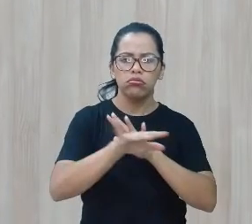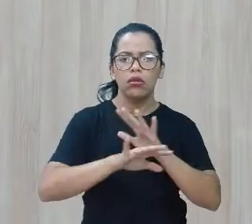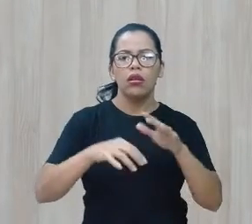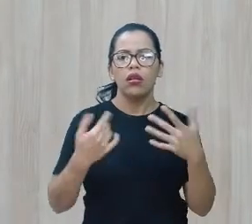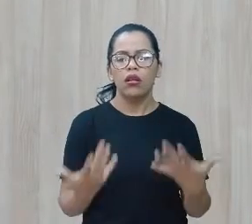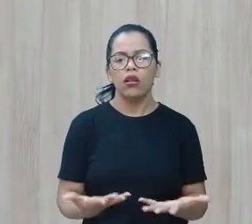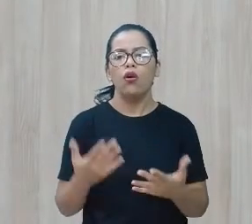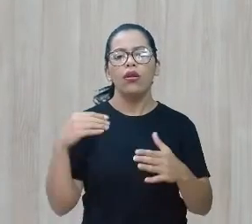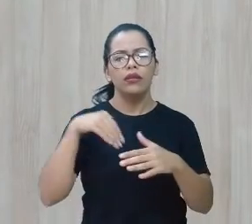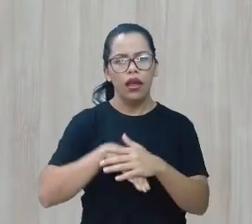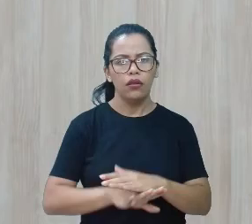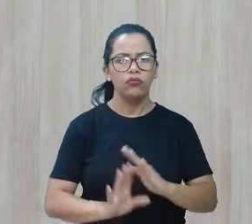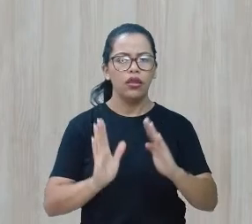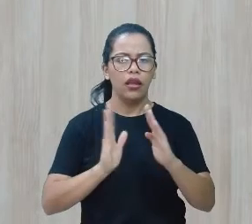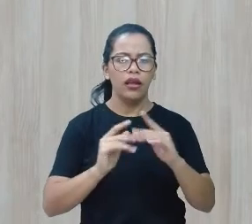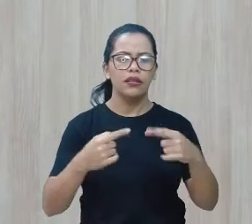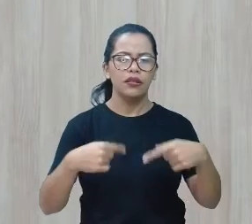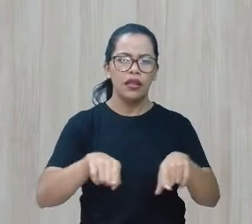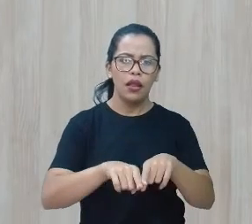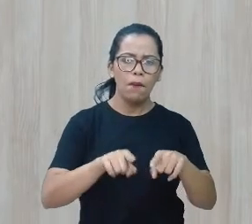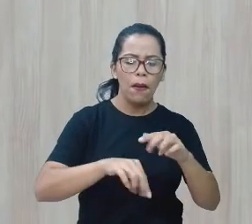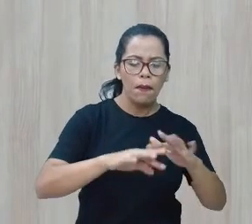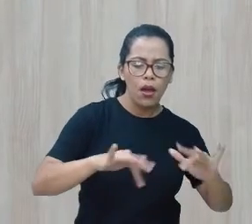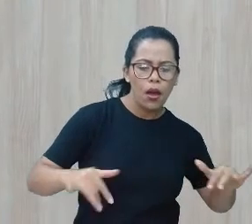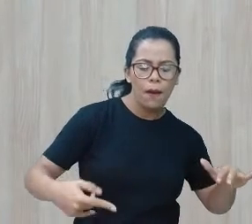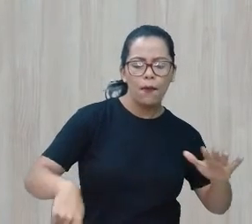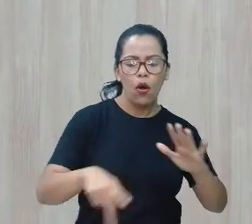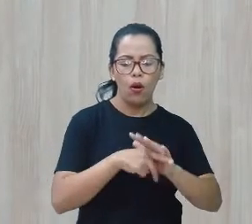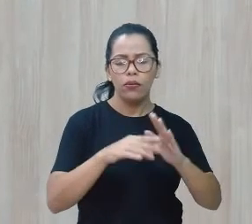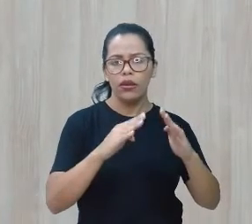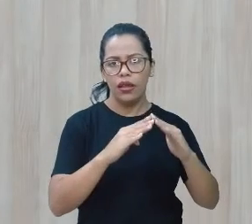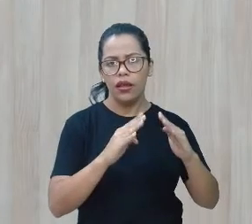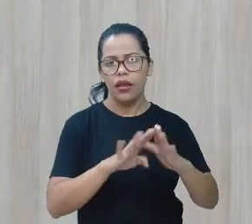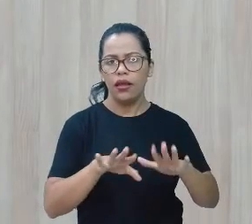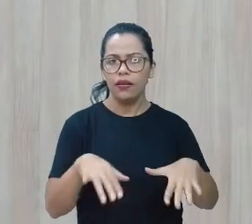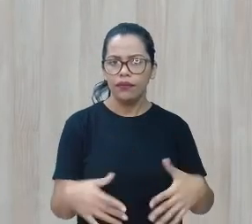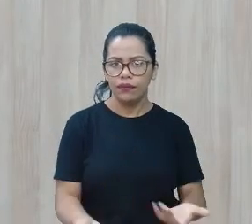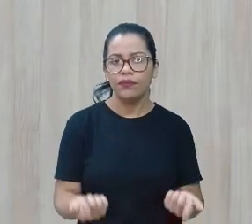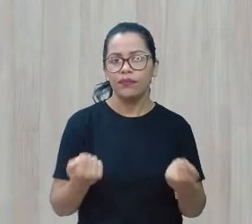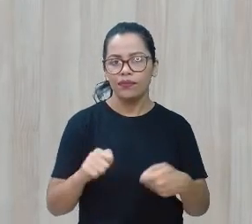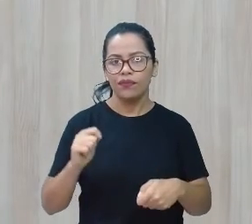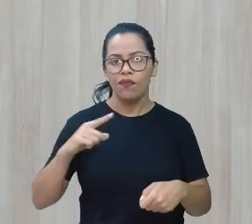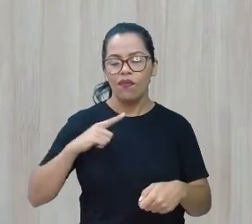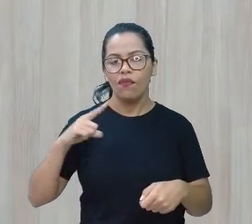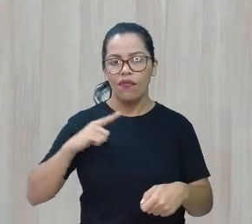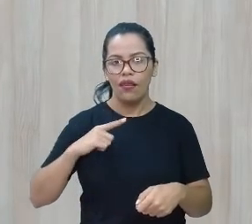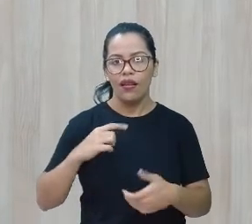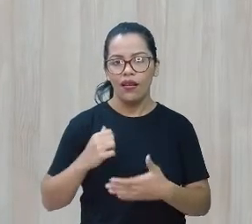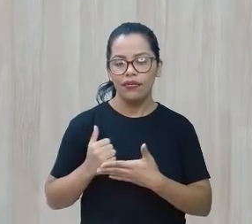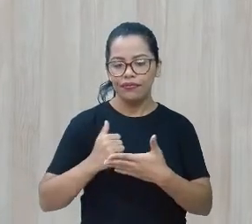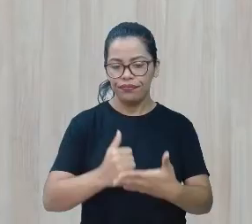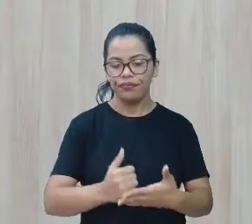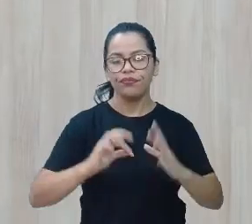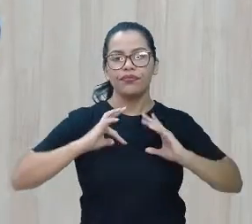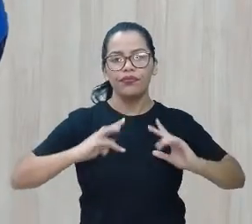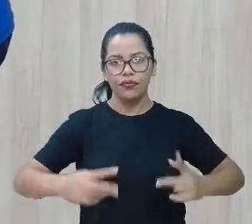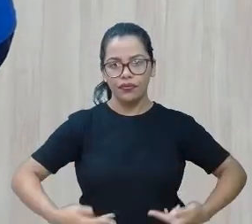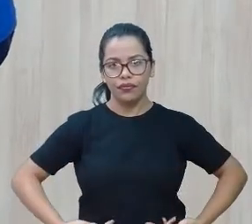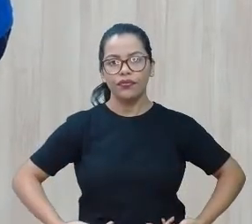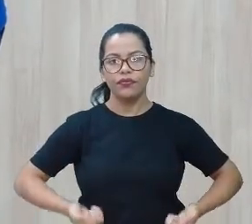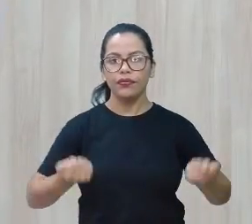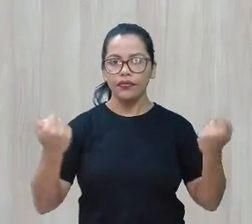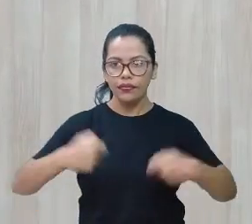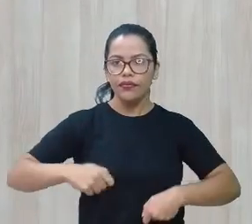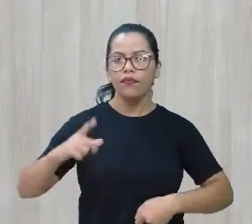nos eletrodomésticos, por exemplo, que foram os exemplos que eu trouxe aqui, a intervenção humana, ela é necessária. E aí a gente chega